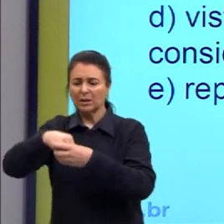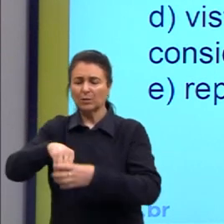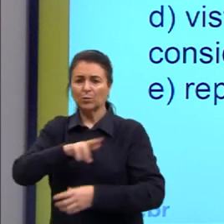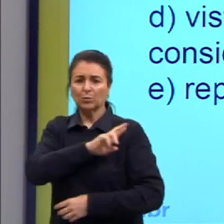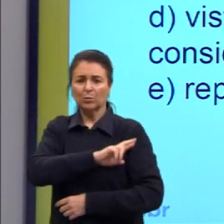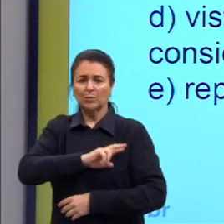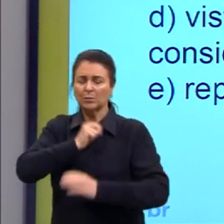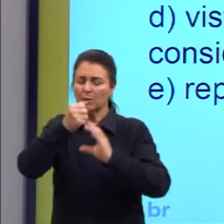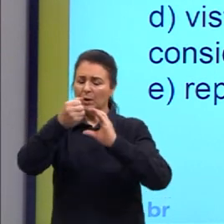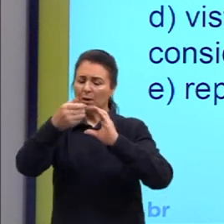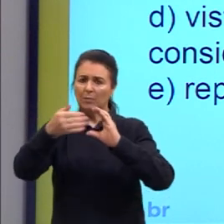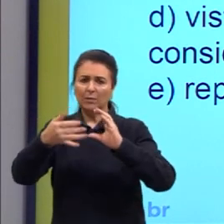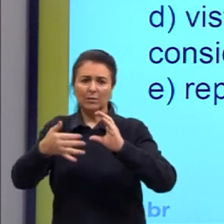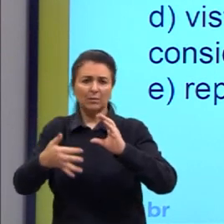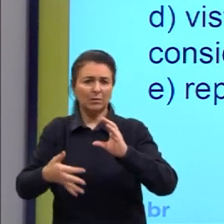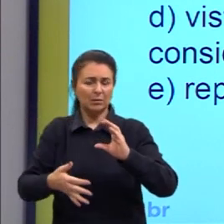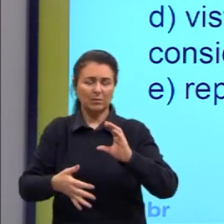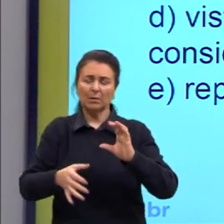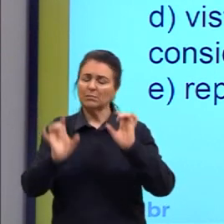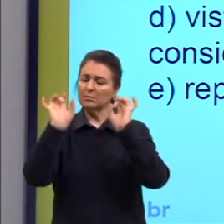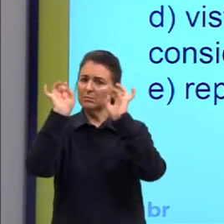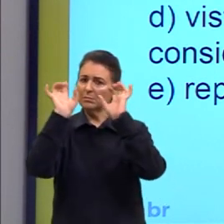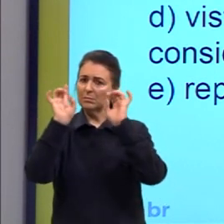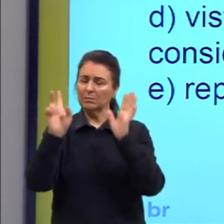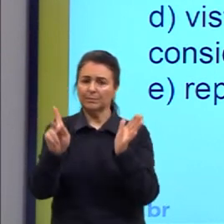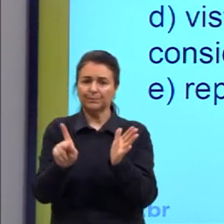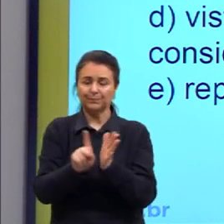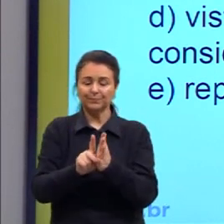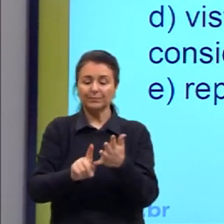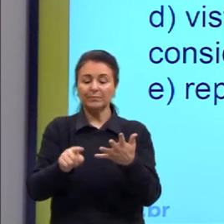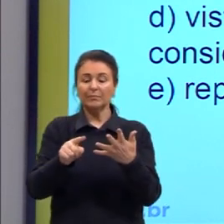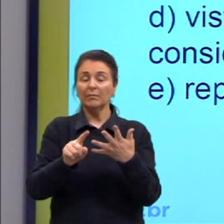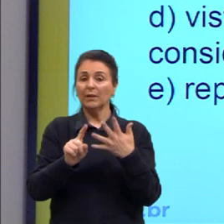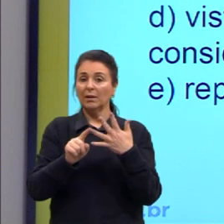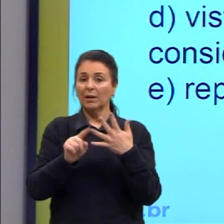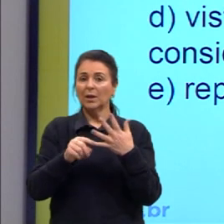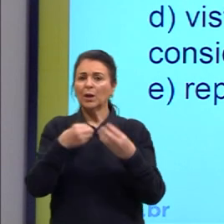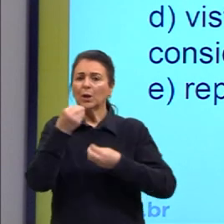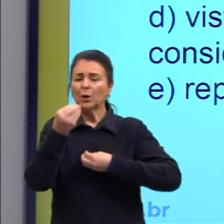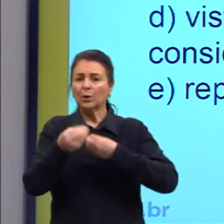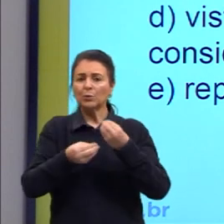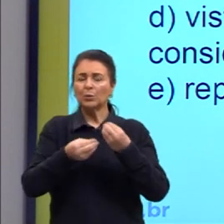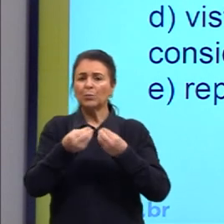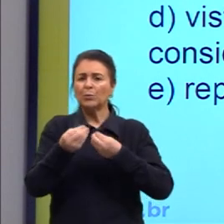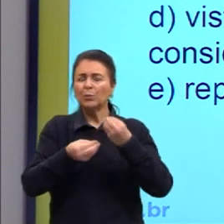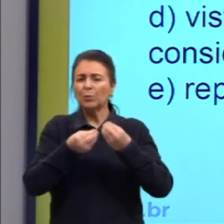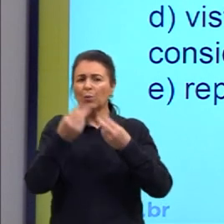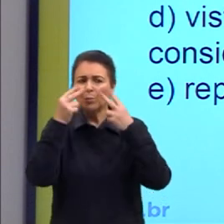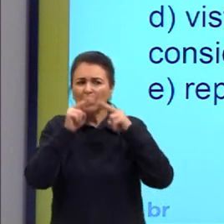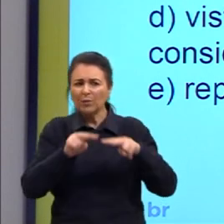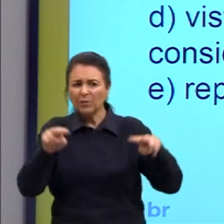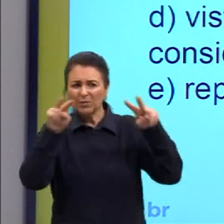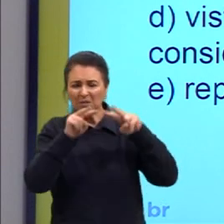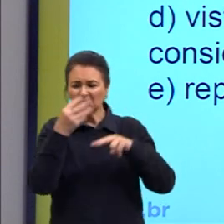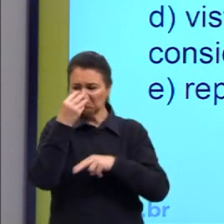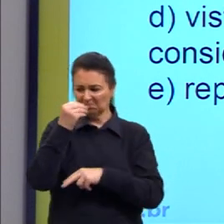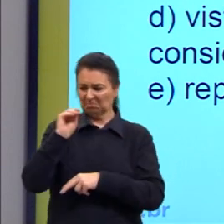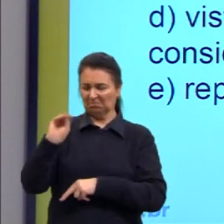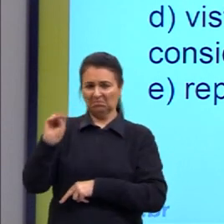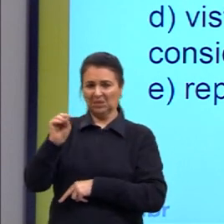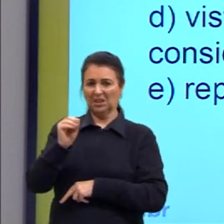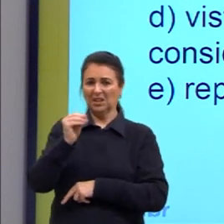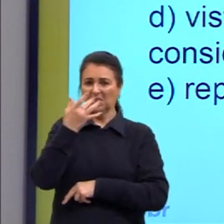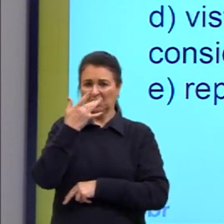Romantismo é uma característica muito específica e como ele é visto né na letra de visto como um desprezo Do